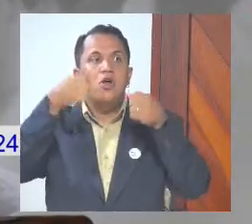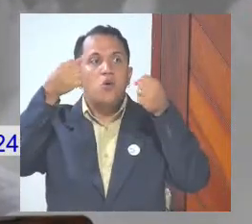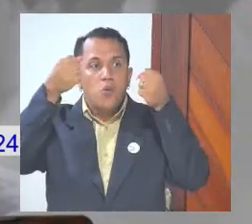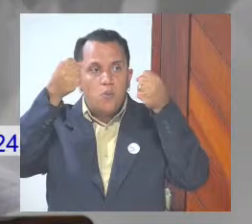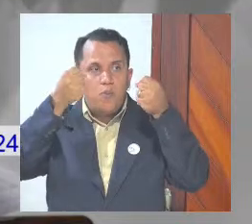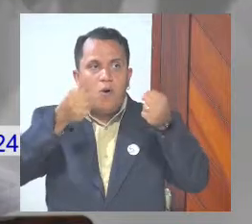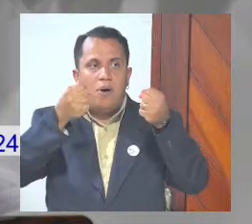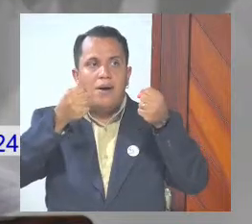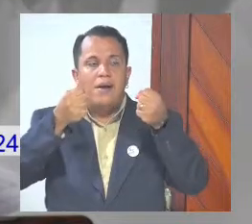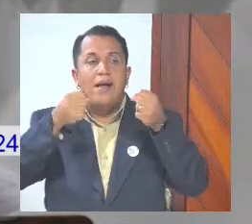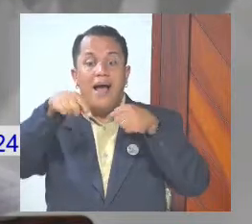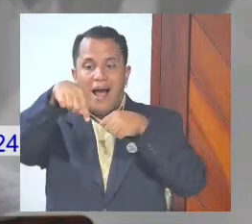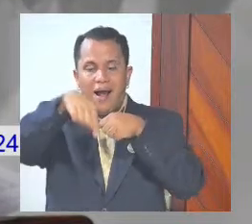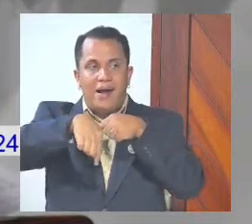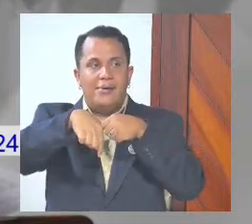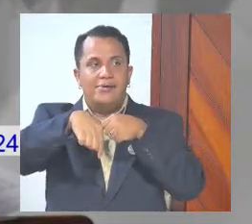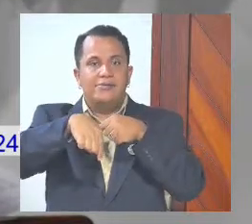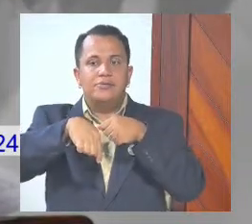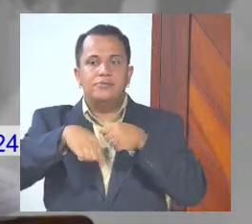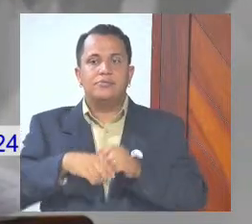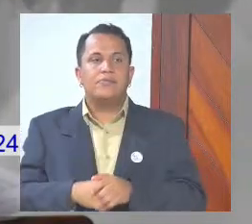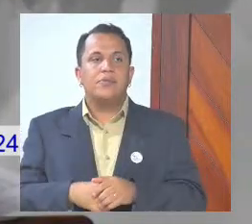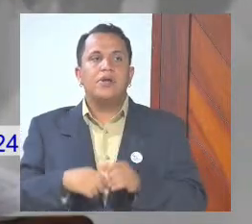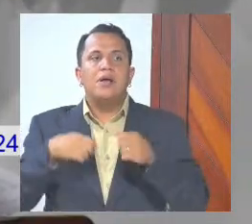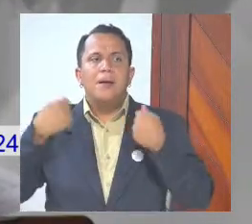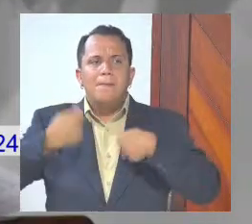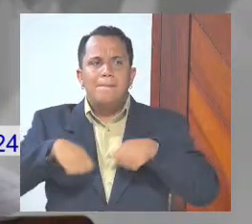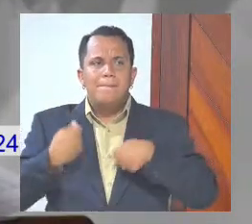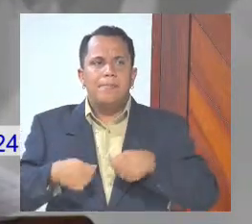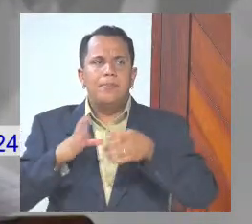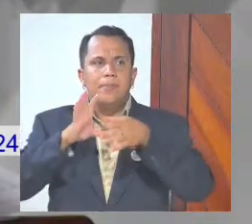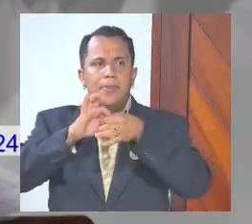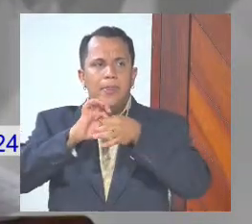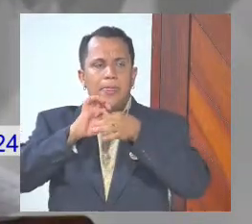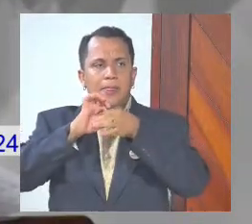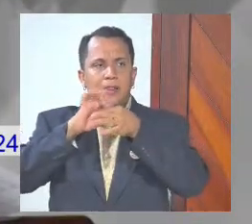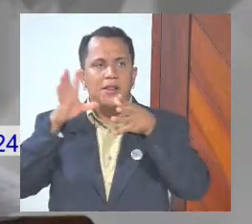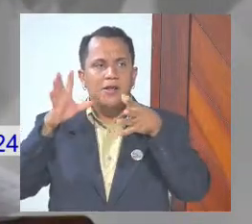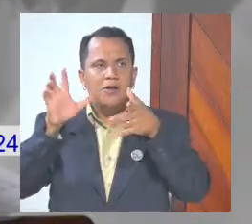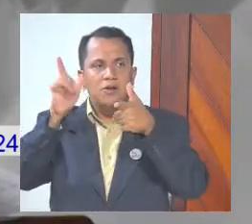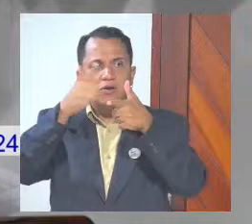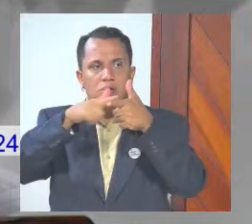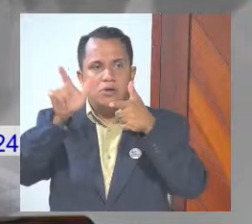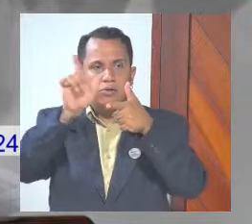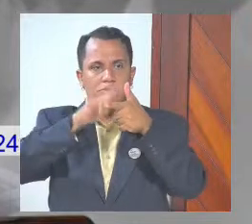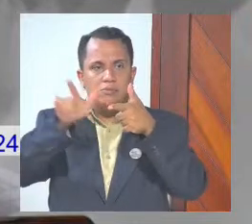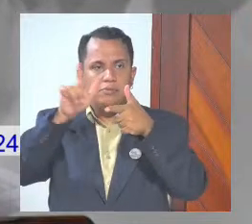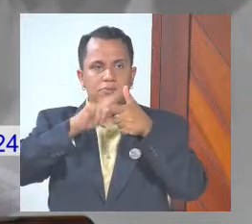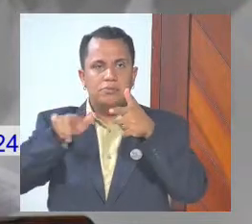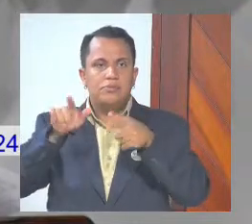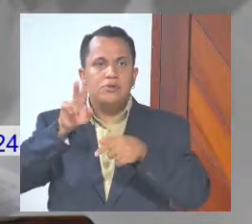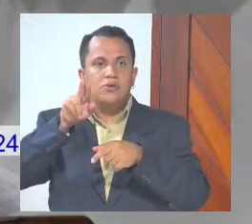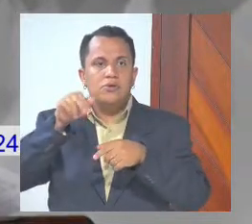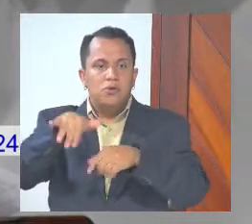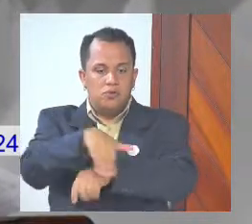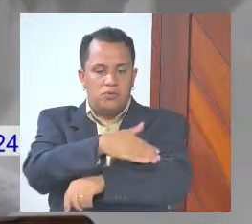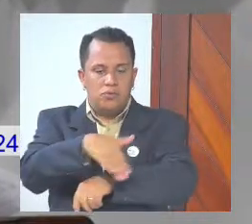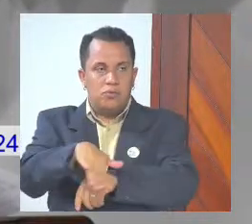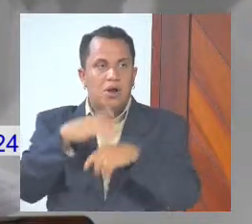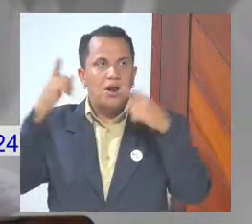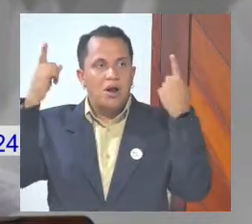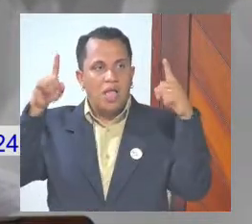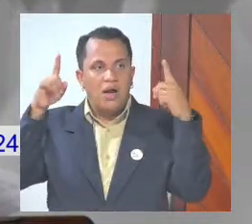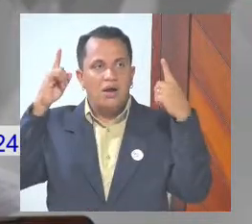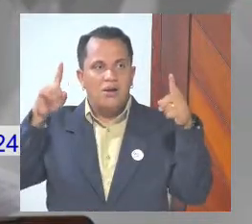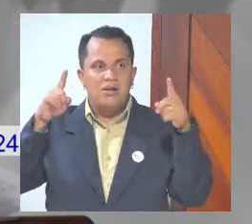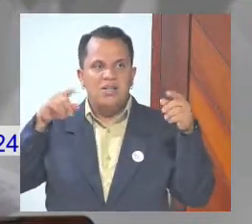poder. Aqui é que deve ser solucionado o problema. Não é na rua, não é